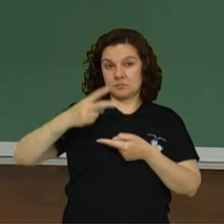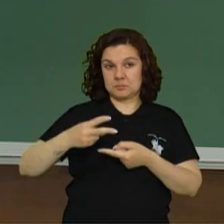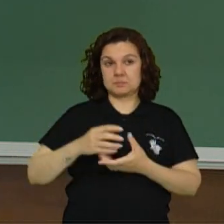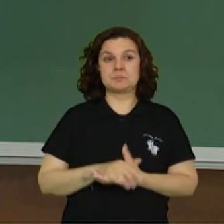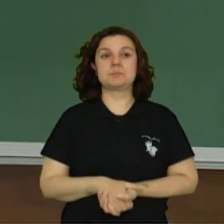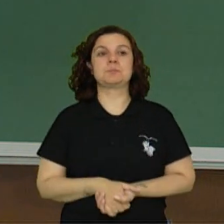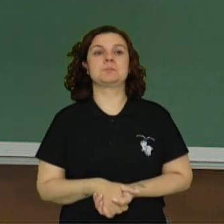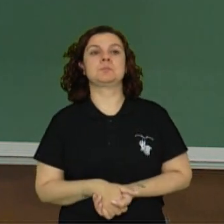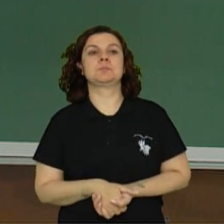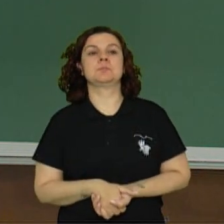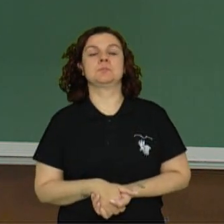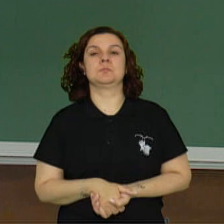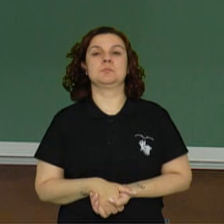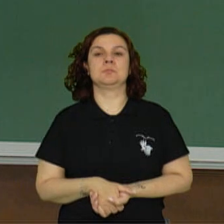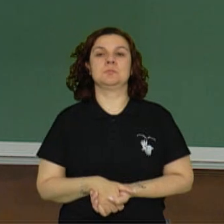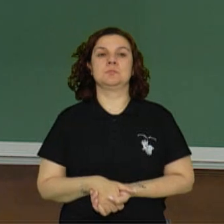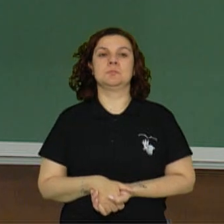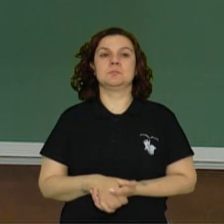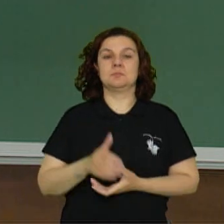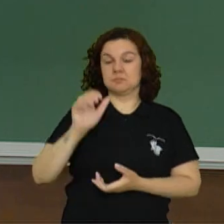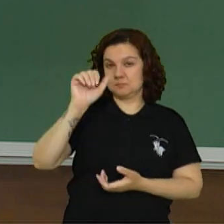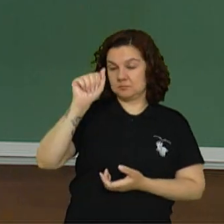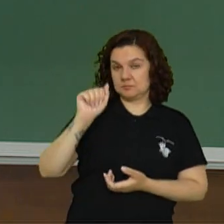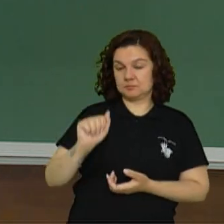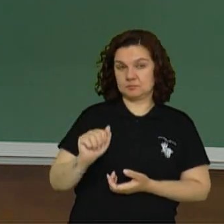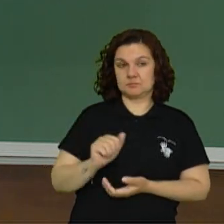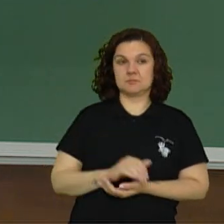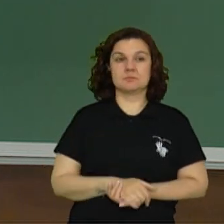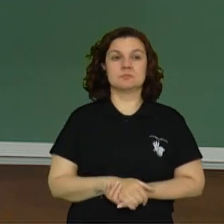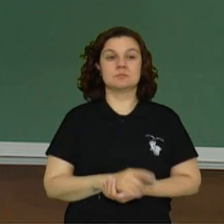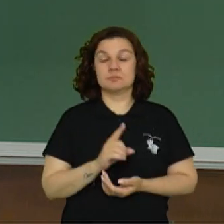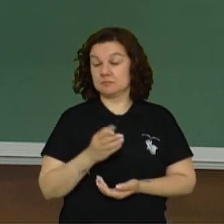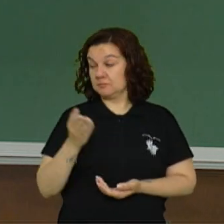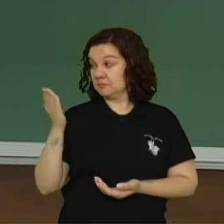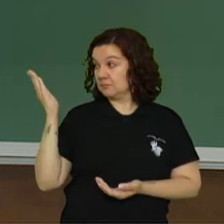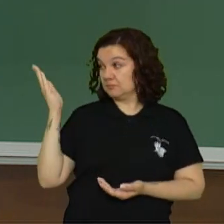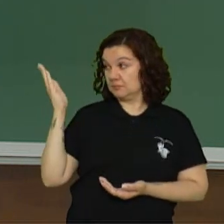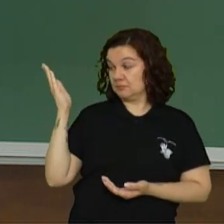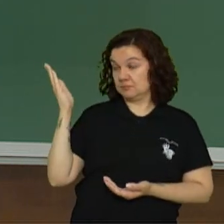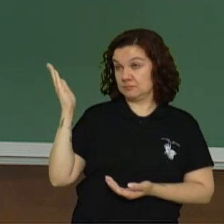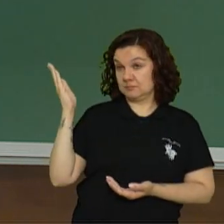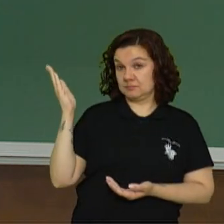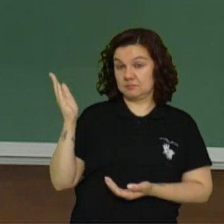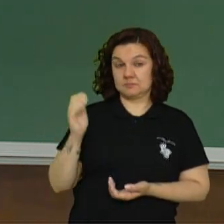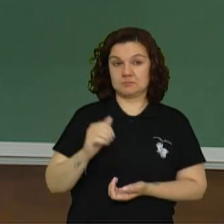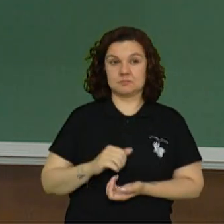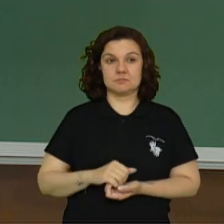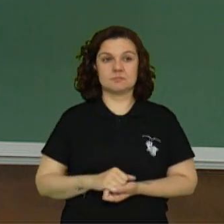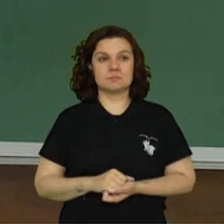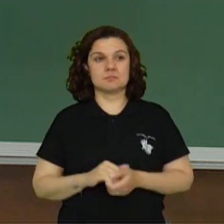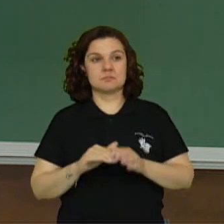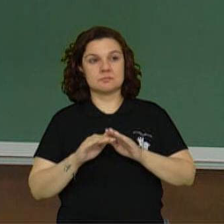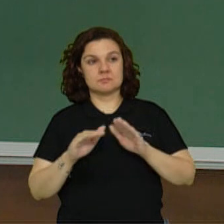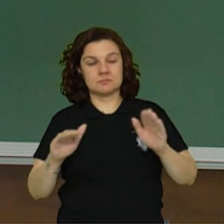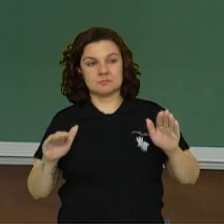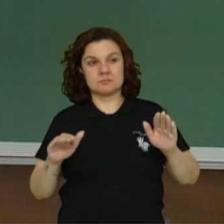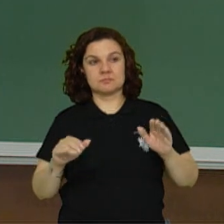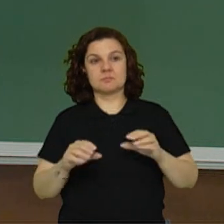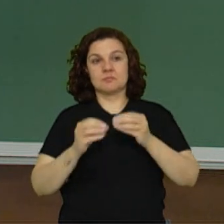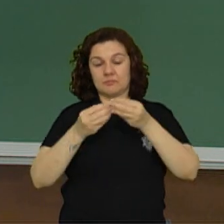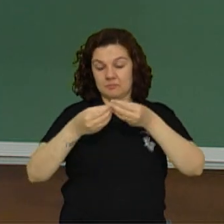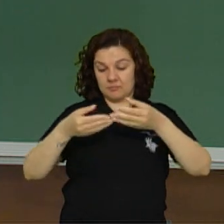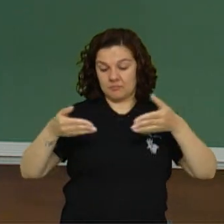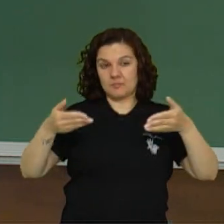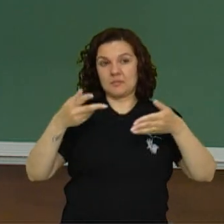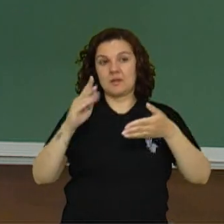2. A vezes A, vezes a raiz, o 2 vezes 2, tá aqui. Que você desmanche